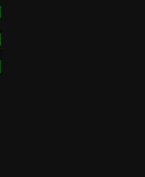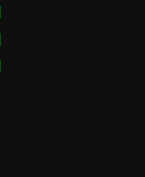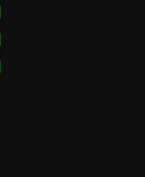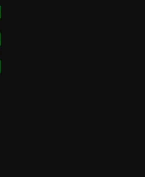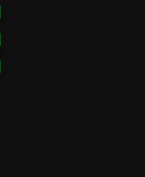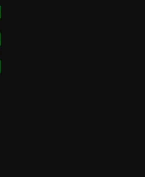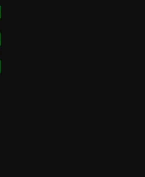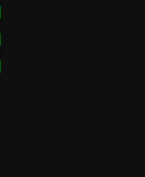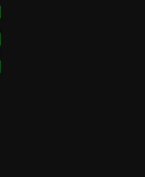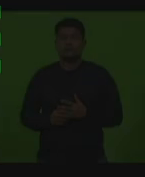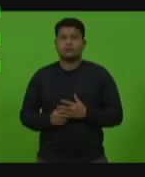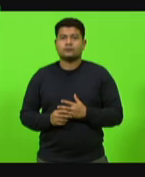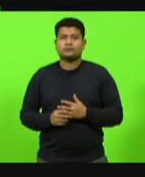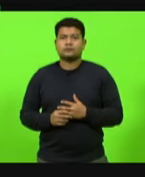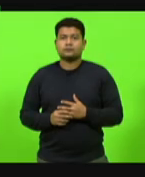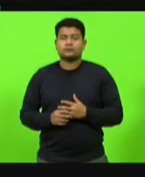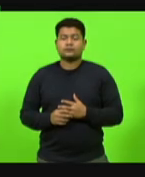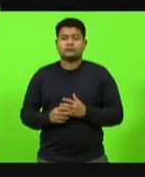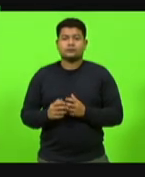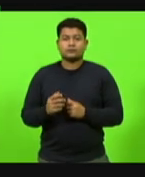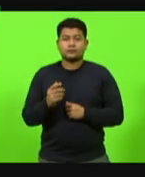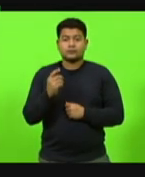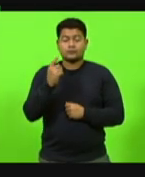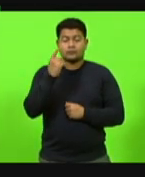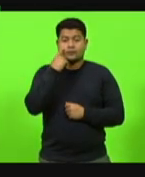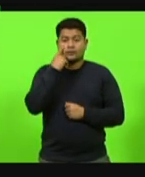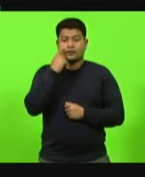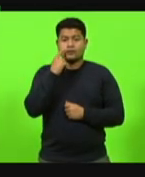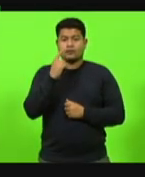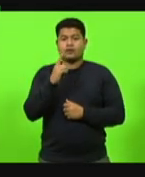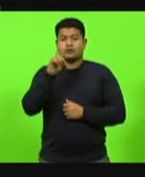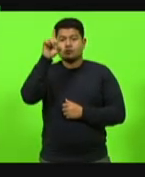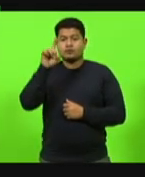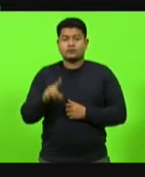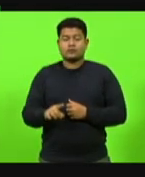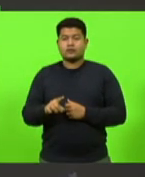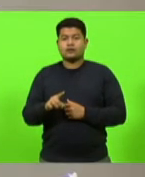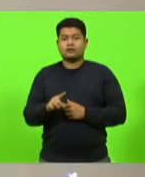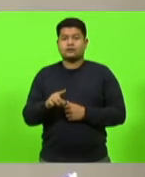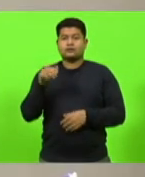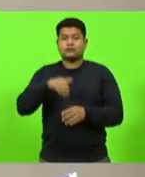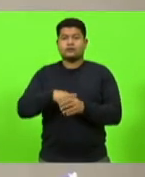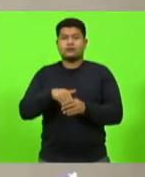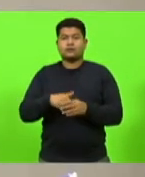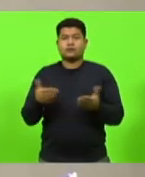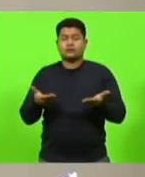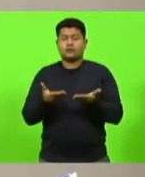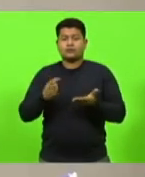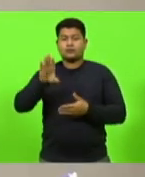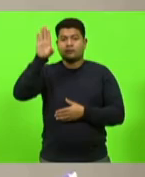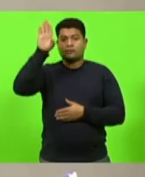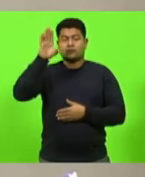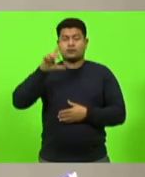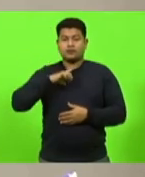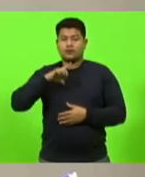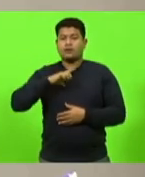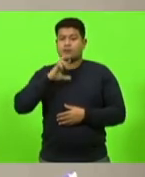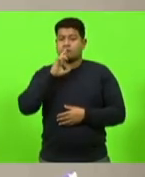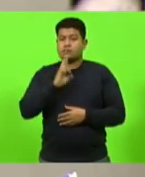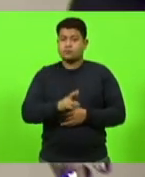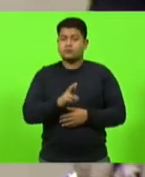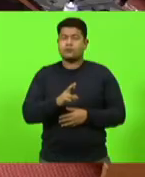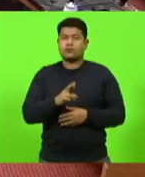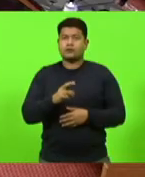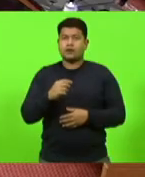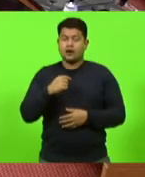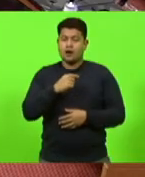Enquanto estamos exercendo direito de voto, respondo questão de ordem do deputado Marcos Vieira. Confere o resultado proclamado por esta